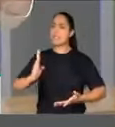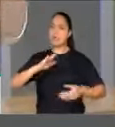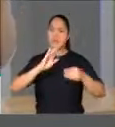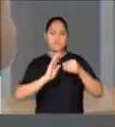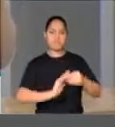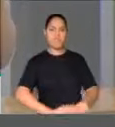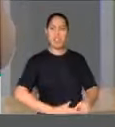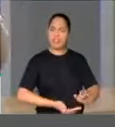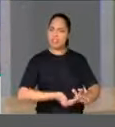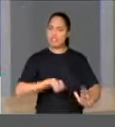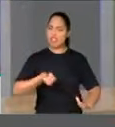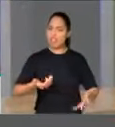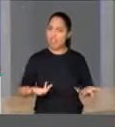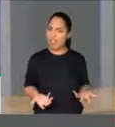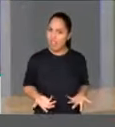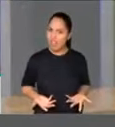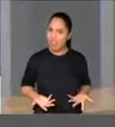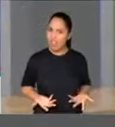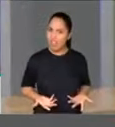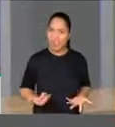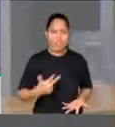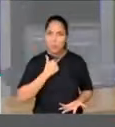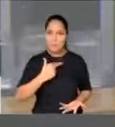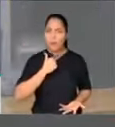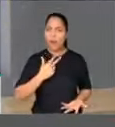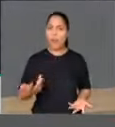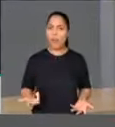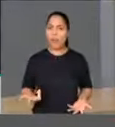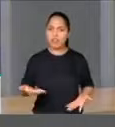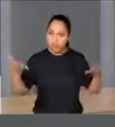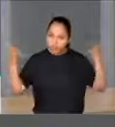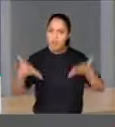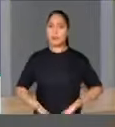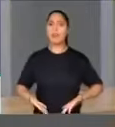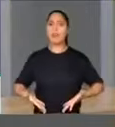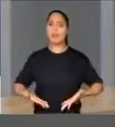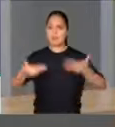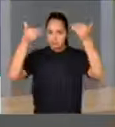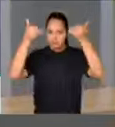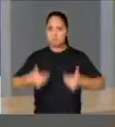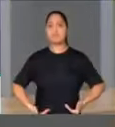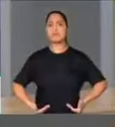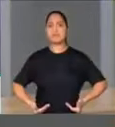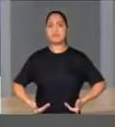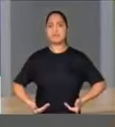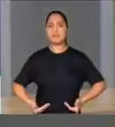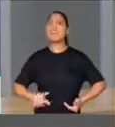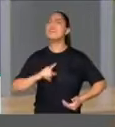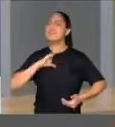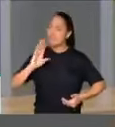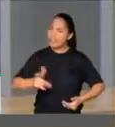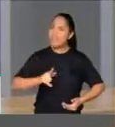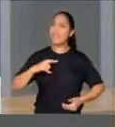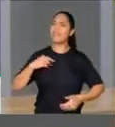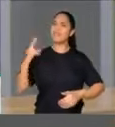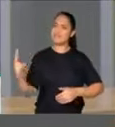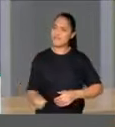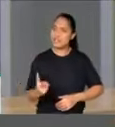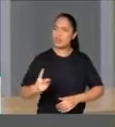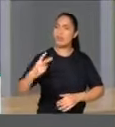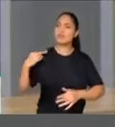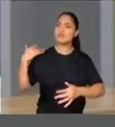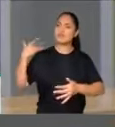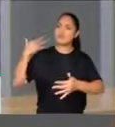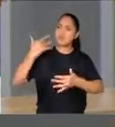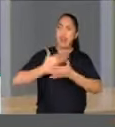à invisibilidade quem hoje está aqui. Muitas foram as vitórias, mas ainda muitos